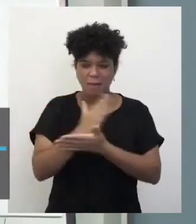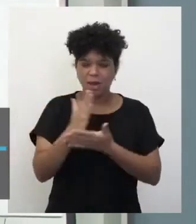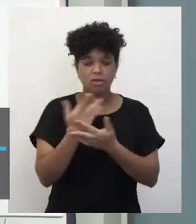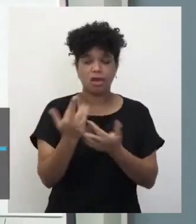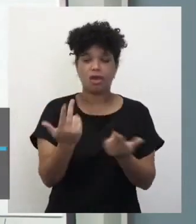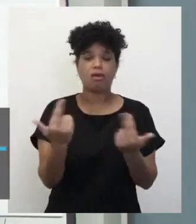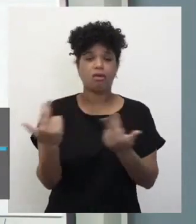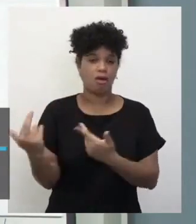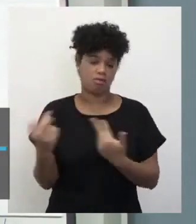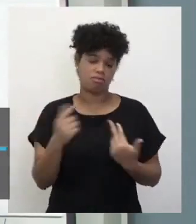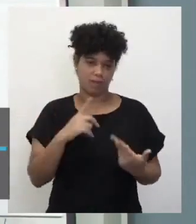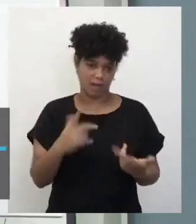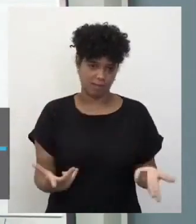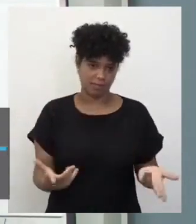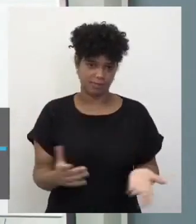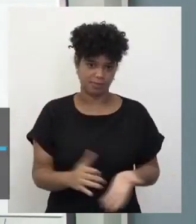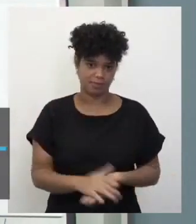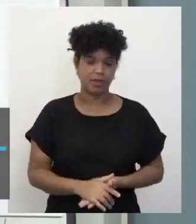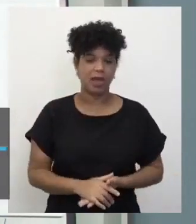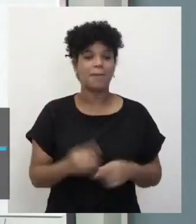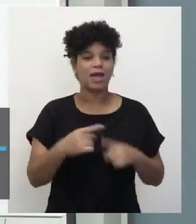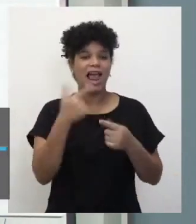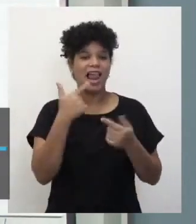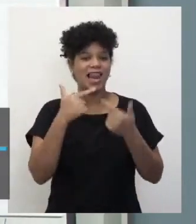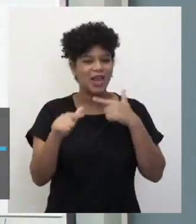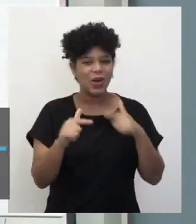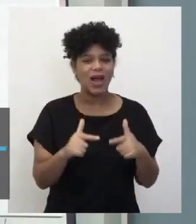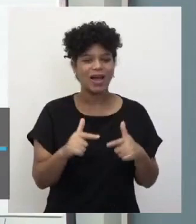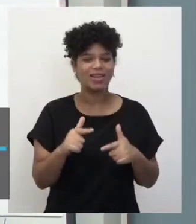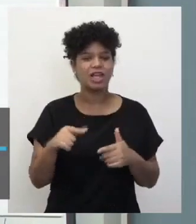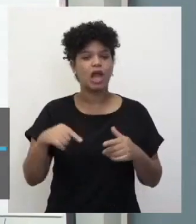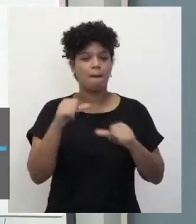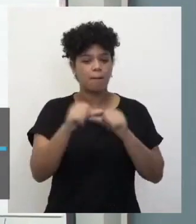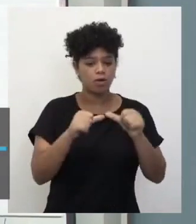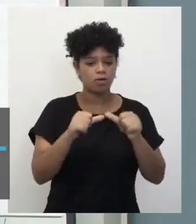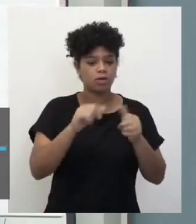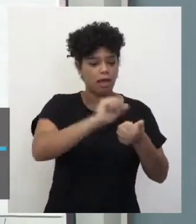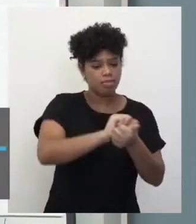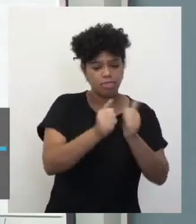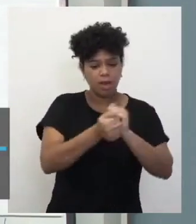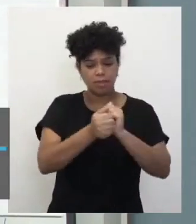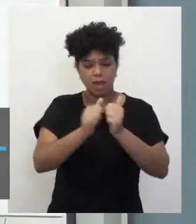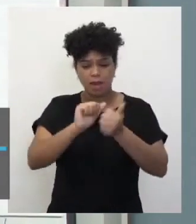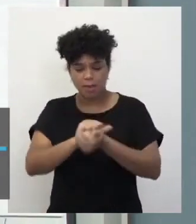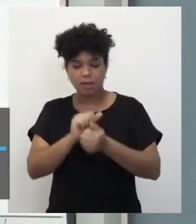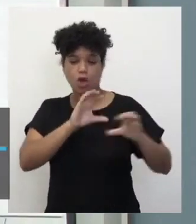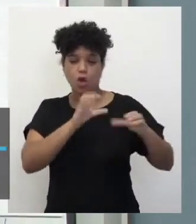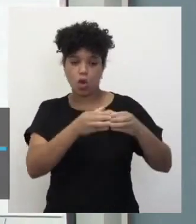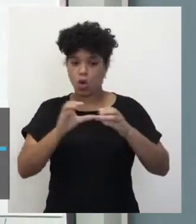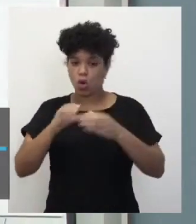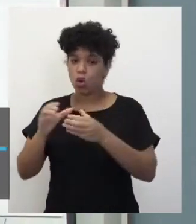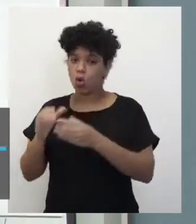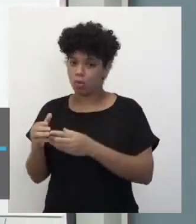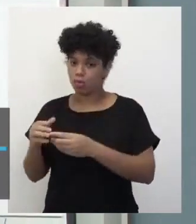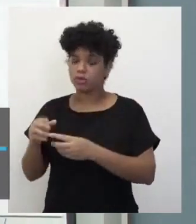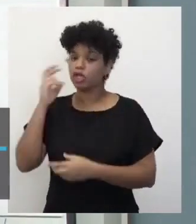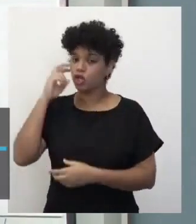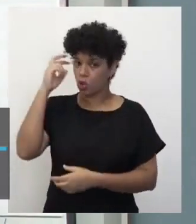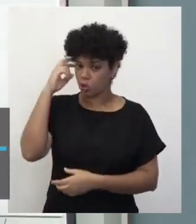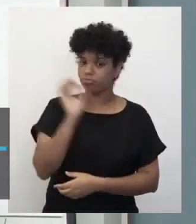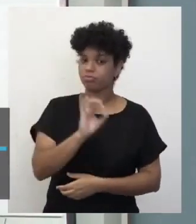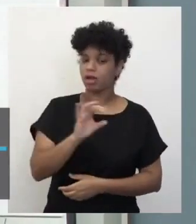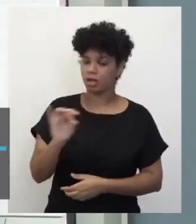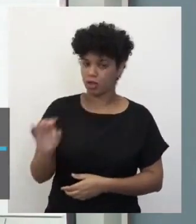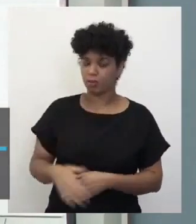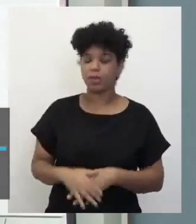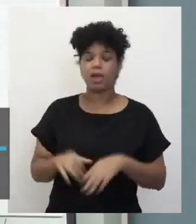coisa, tá? A linguagem ela vai mudando e vai se adequando de acordo, né, com o passar dos anos, tá certo? Então nós temos aí também